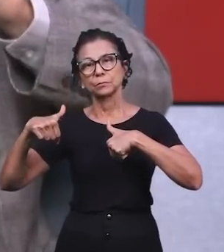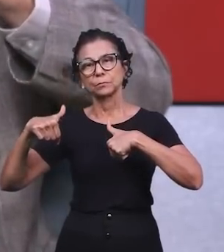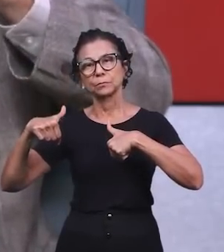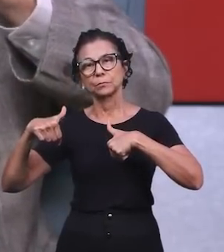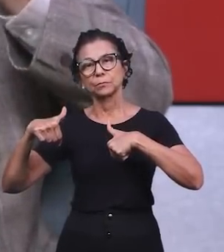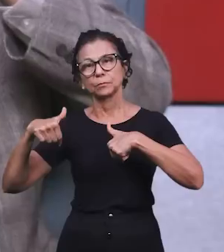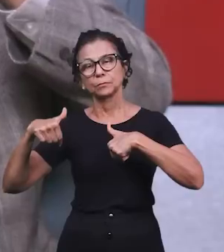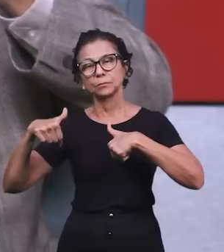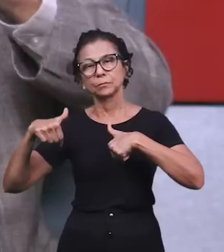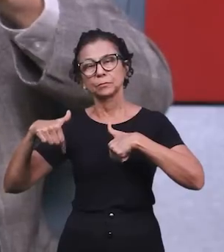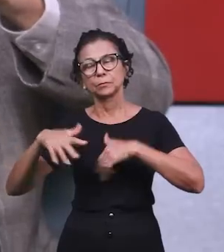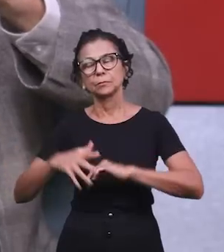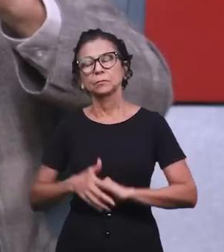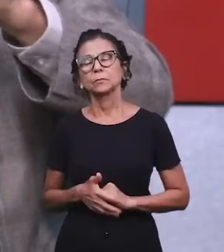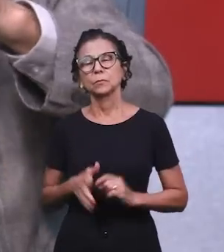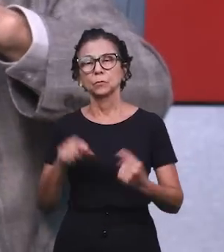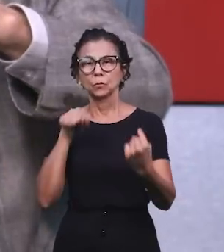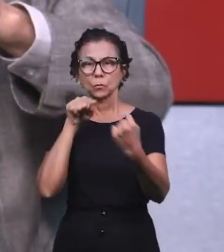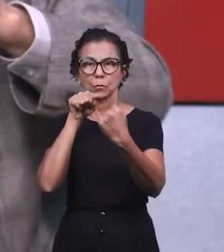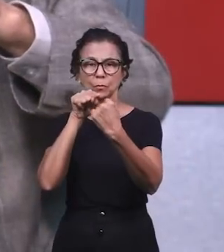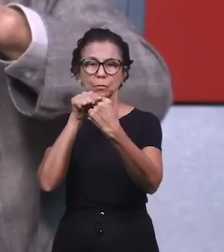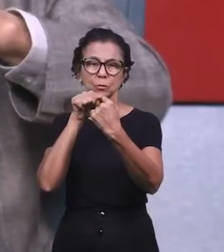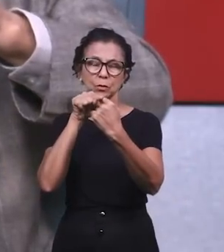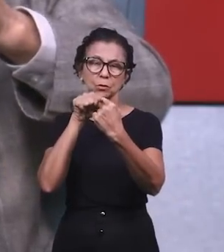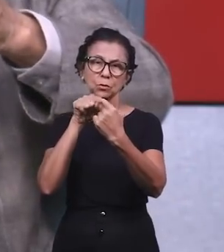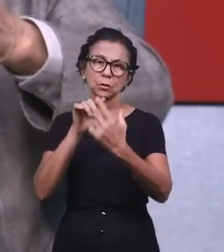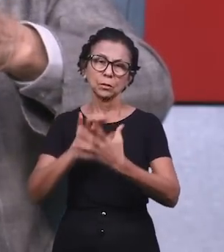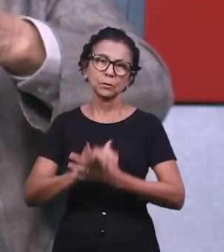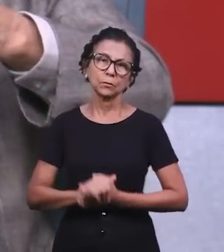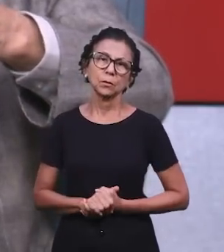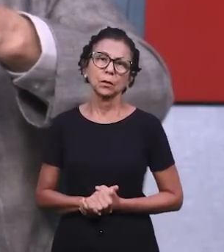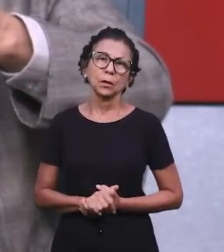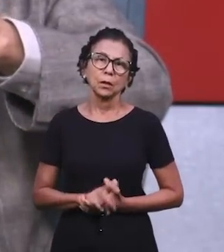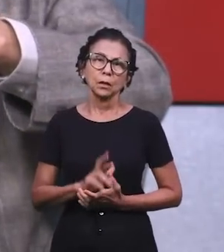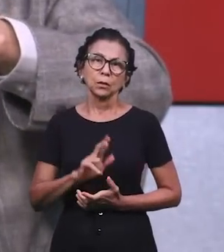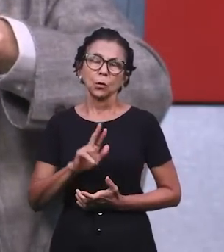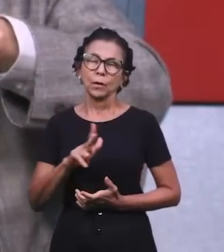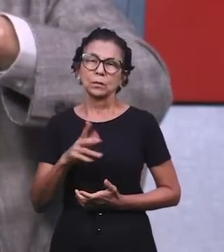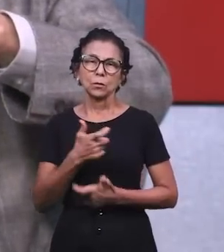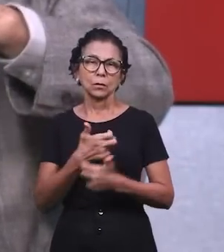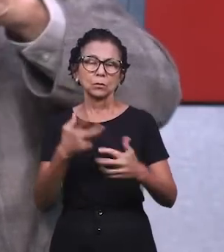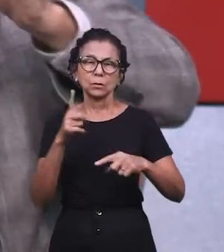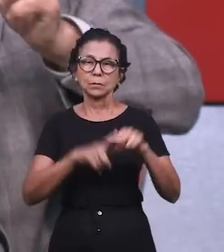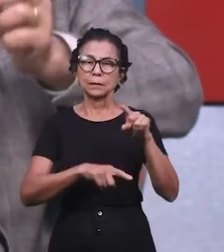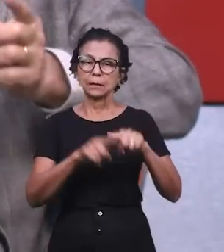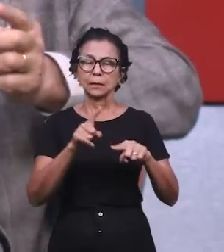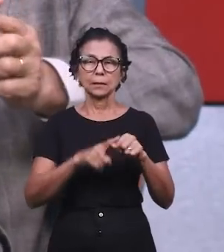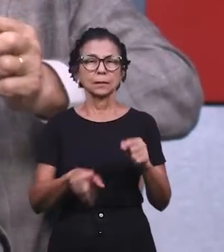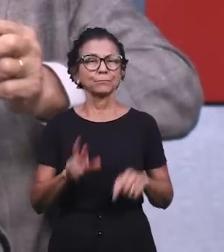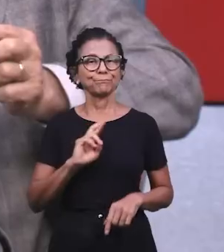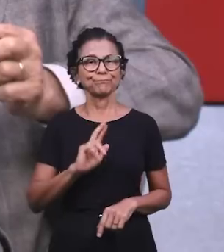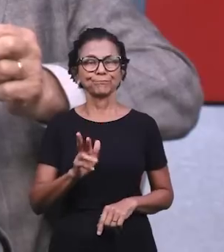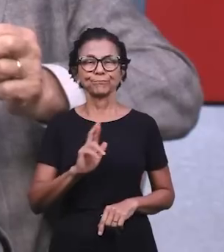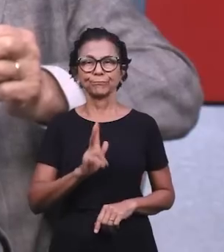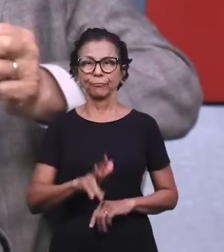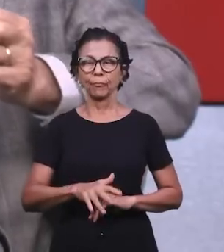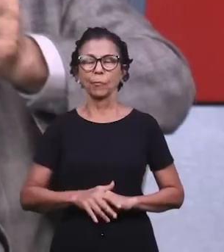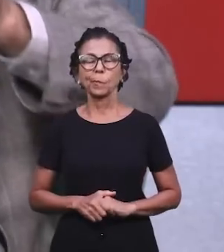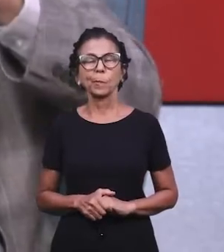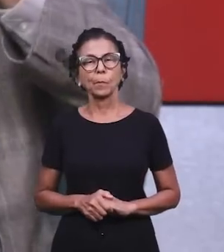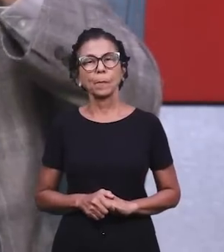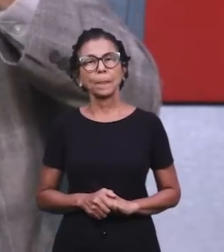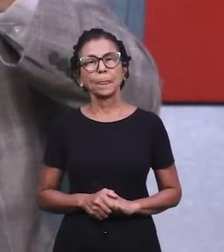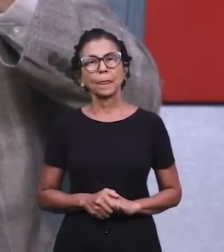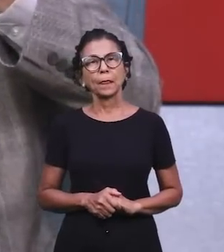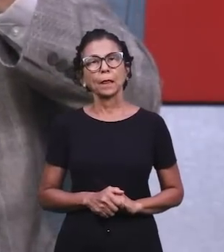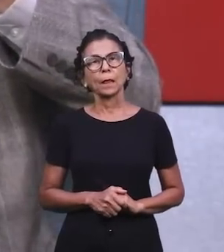é simplesmente aquilo que é físico e material. Porque em todos os